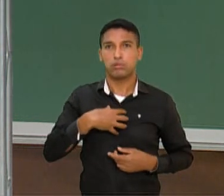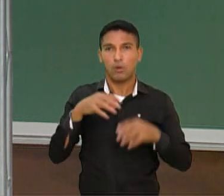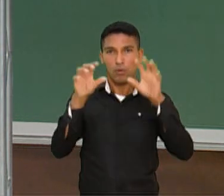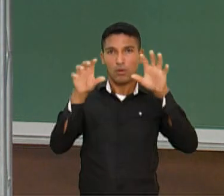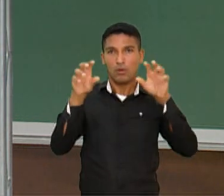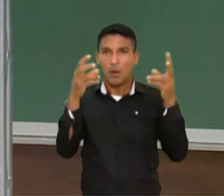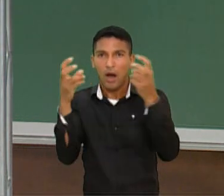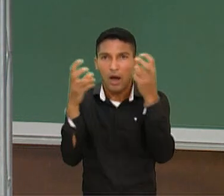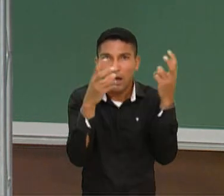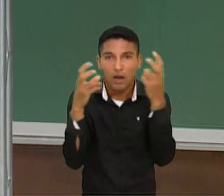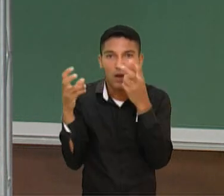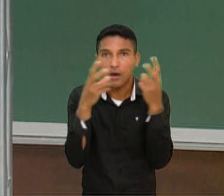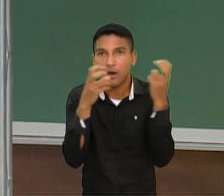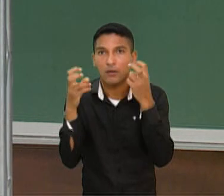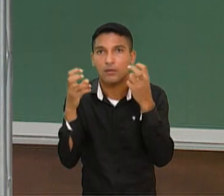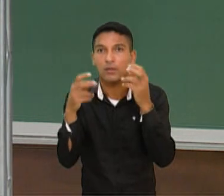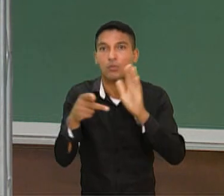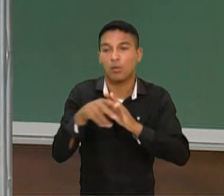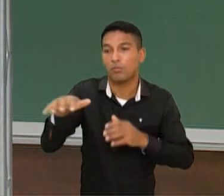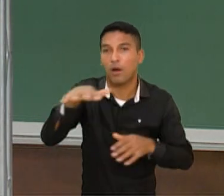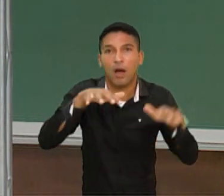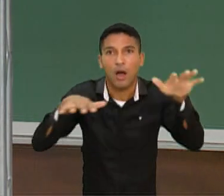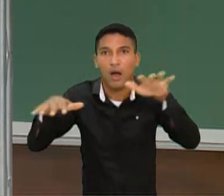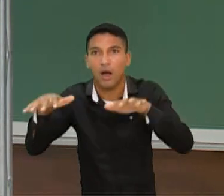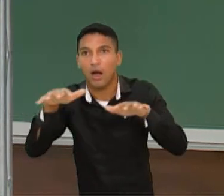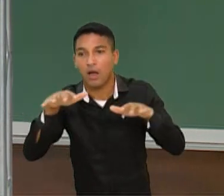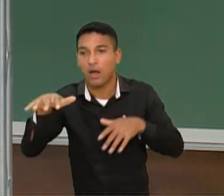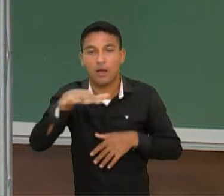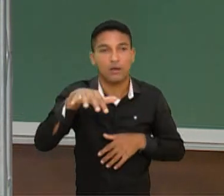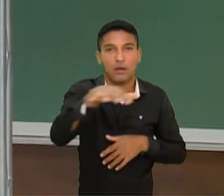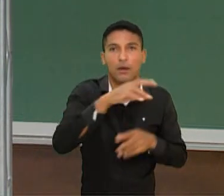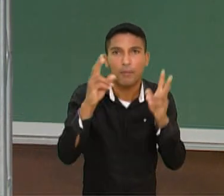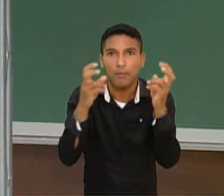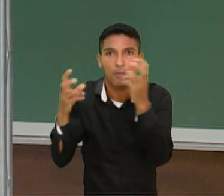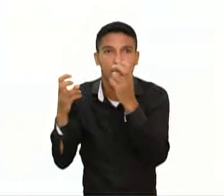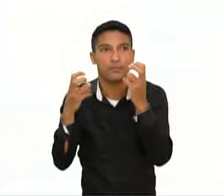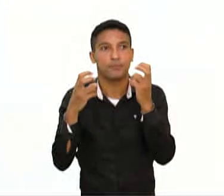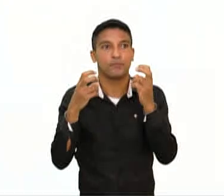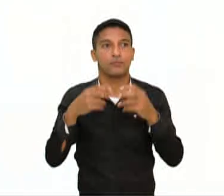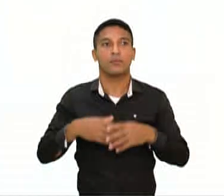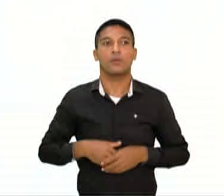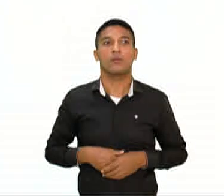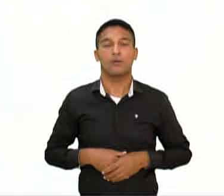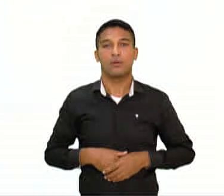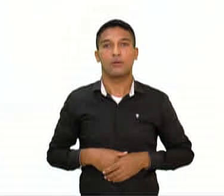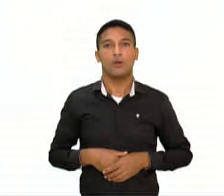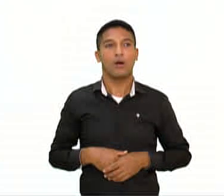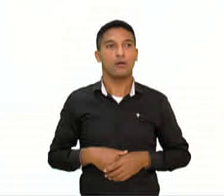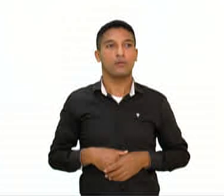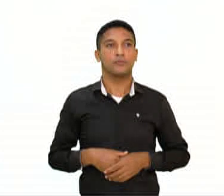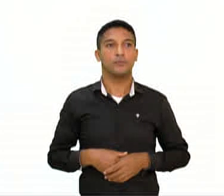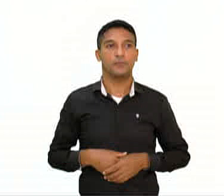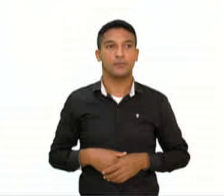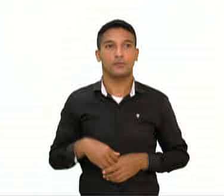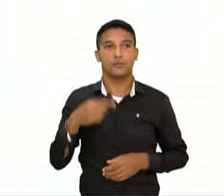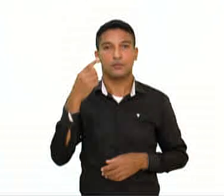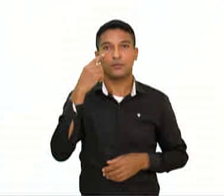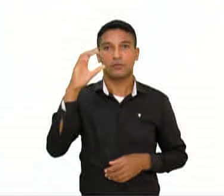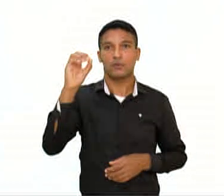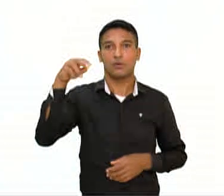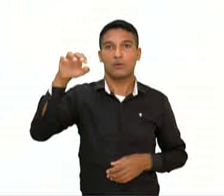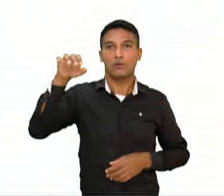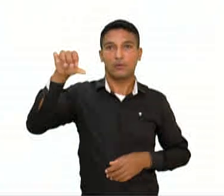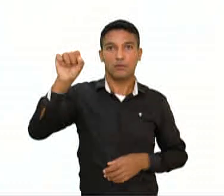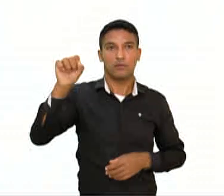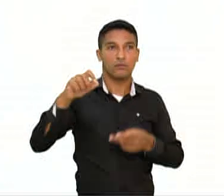ambiente, enviando-as ao encéfalo, que as processa. Cones e bastonetes, bem como cóclea e células ciliadas, são estruturas ligadas a